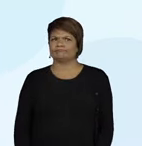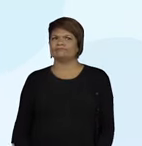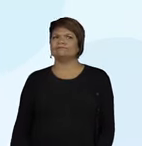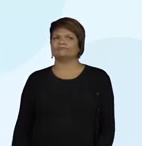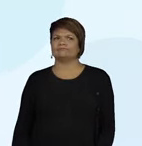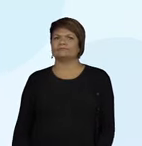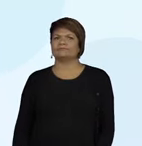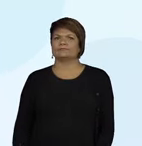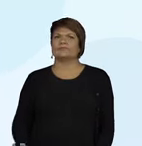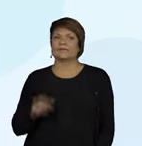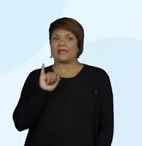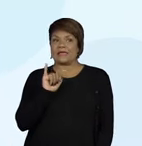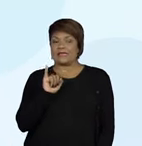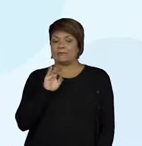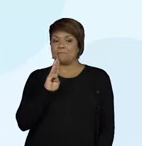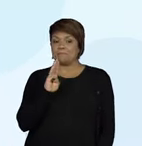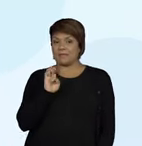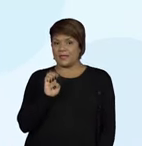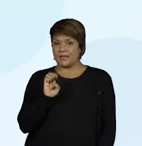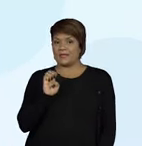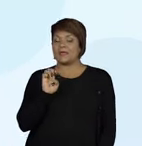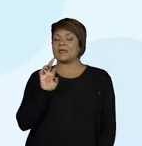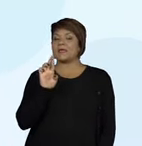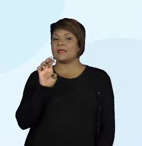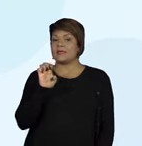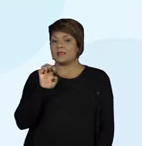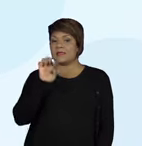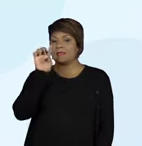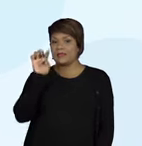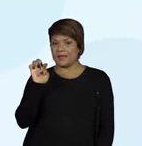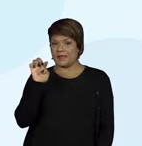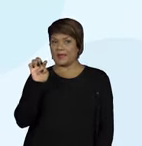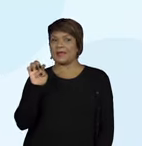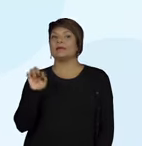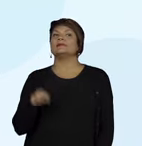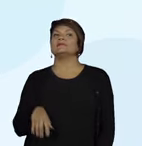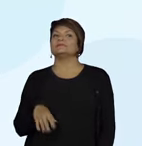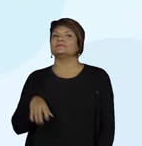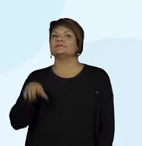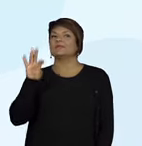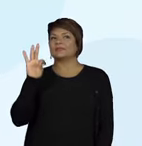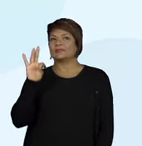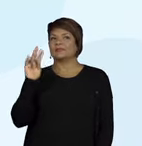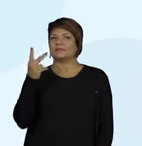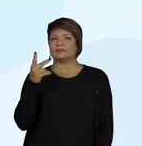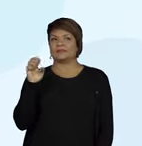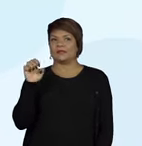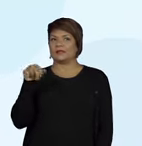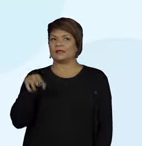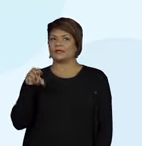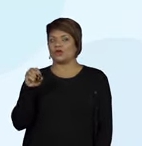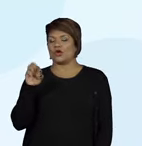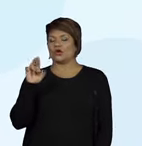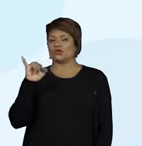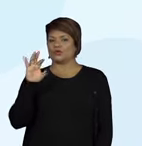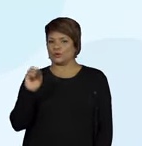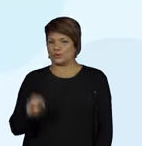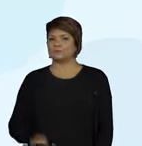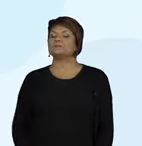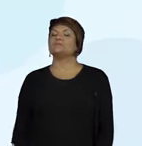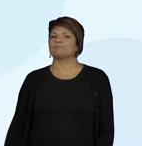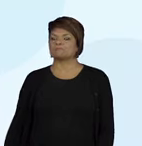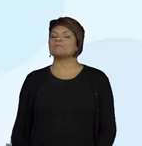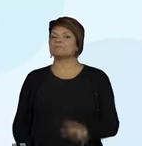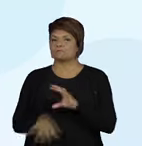Iberê Tenório. Olha só, Iberê Tenório. Ó. Legal. E esse canal fica lá no YouTube.